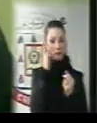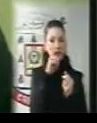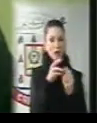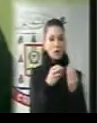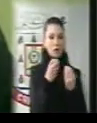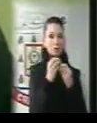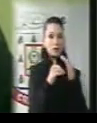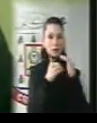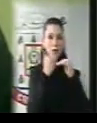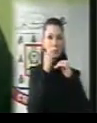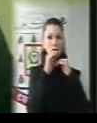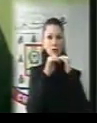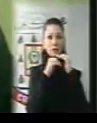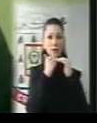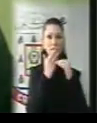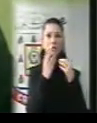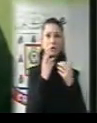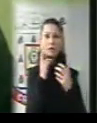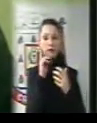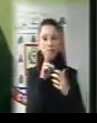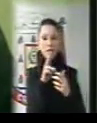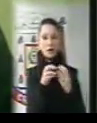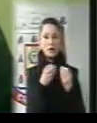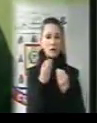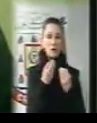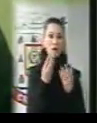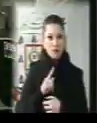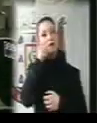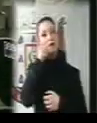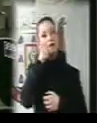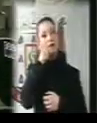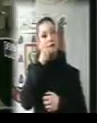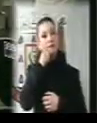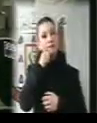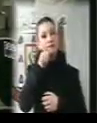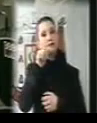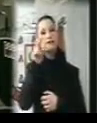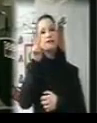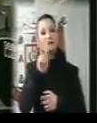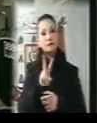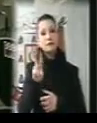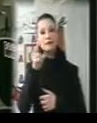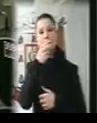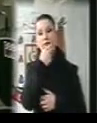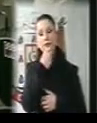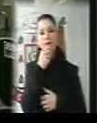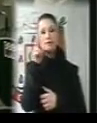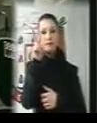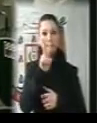acompanha o andamento das obras, porque você veja que é praticamente impossível.